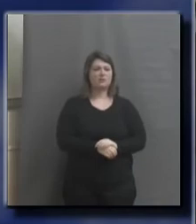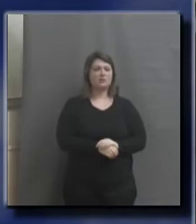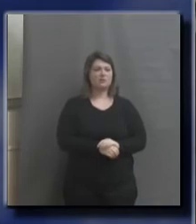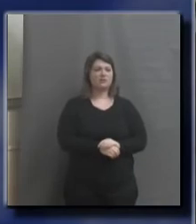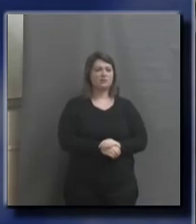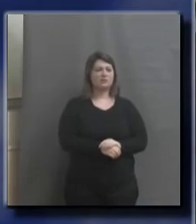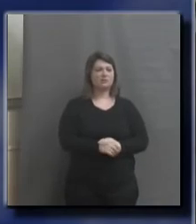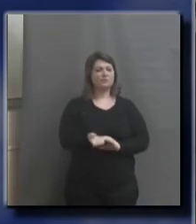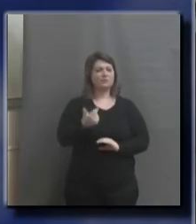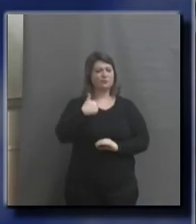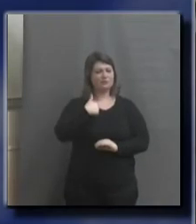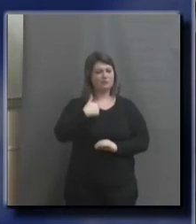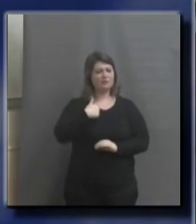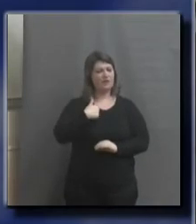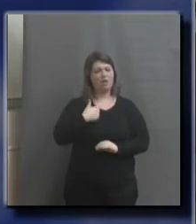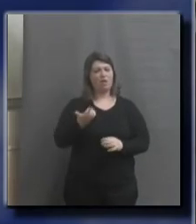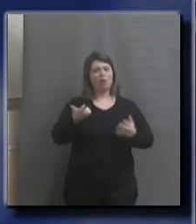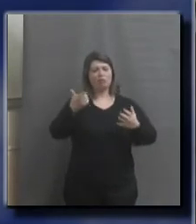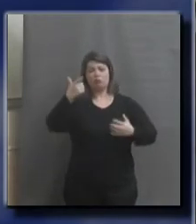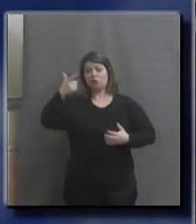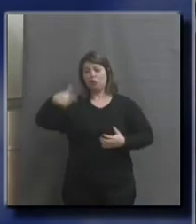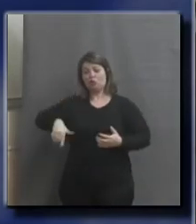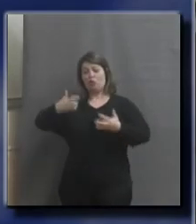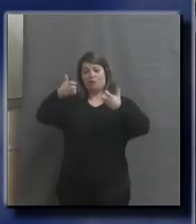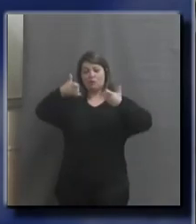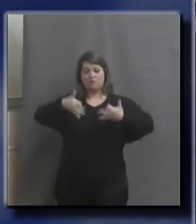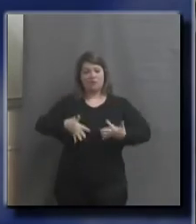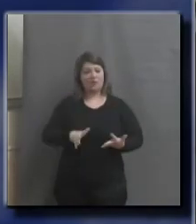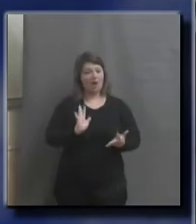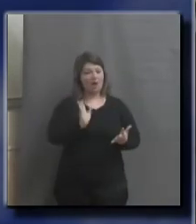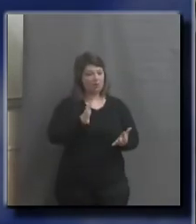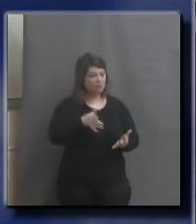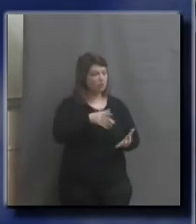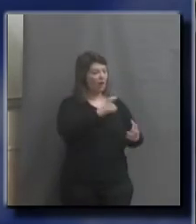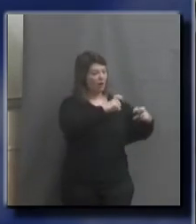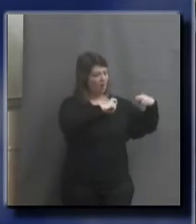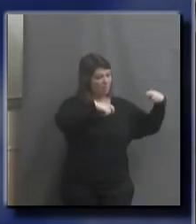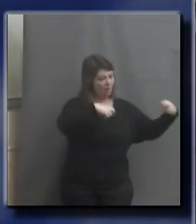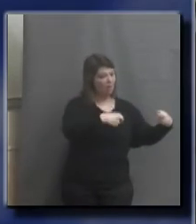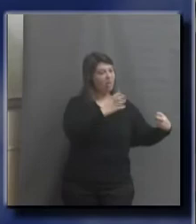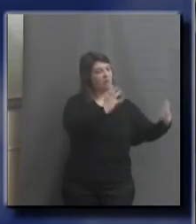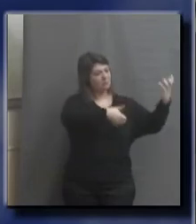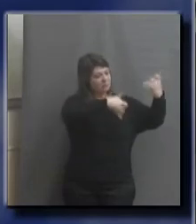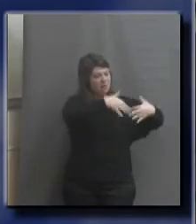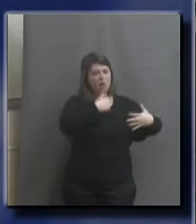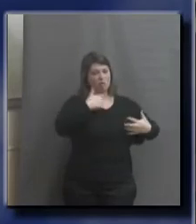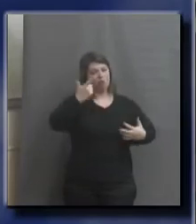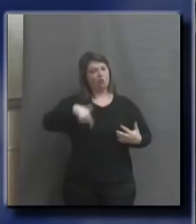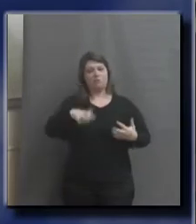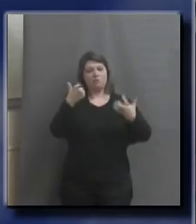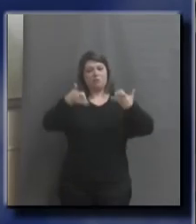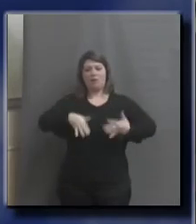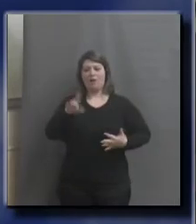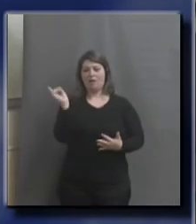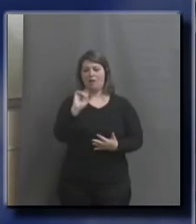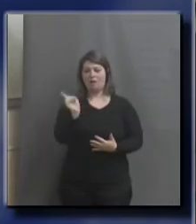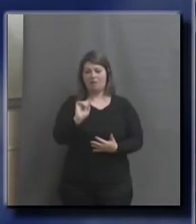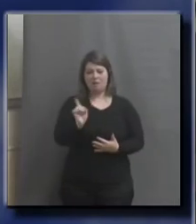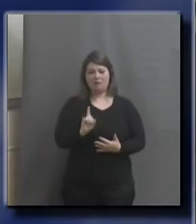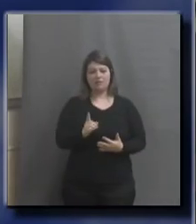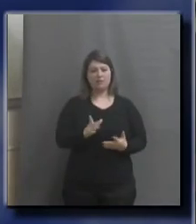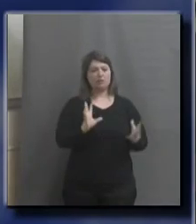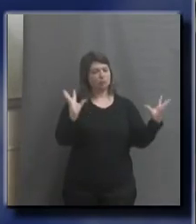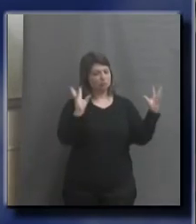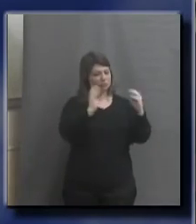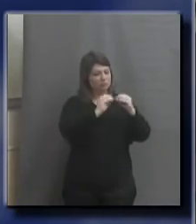Eu não vou repetir questões que já foram muito bem abordadas na mesa anterior, questões do contexto